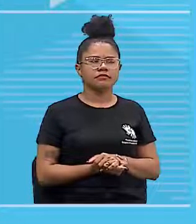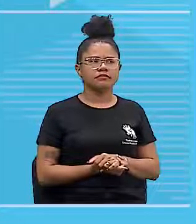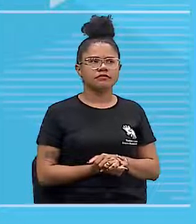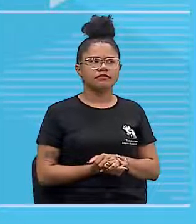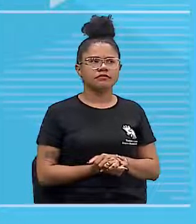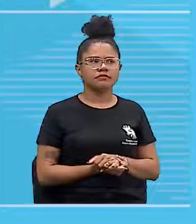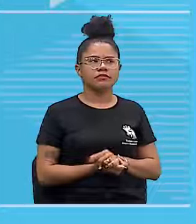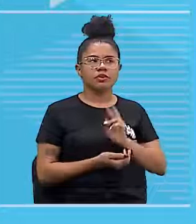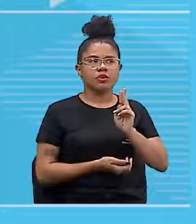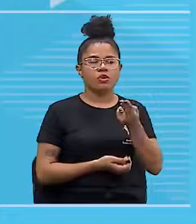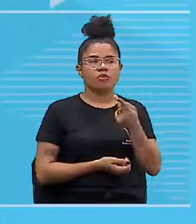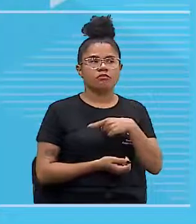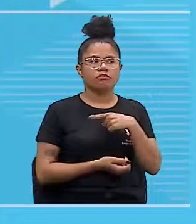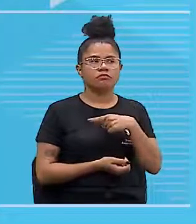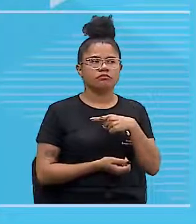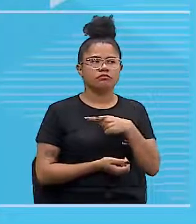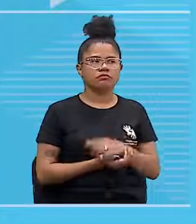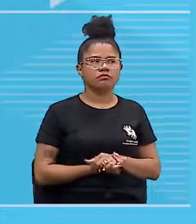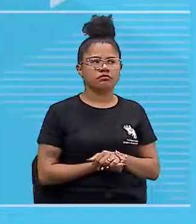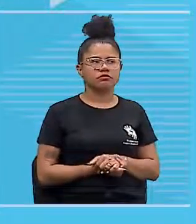ou existe crianças